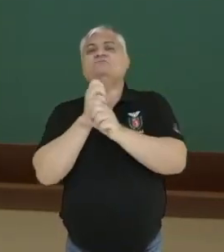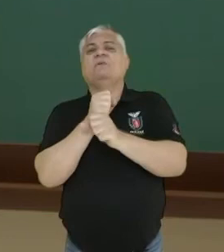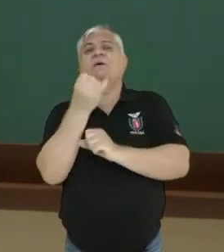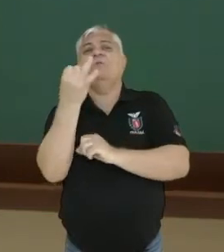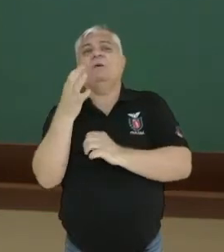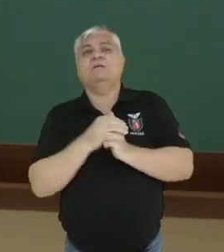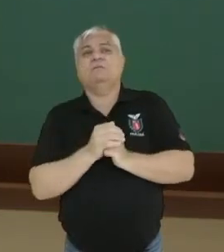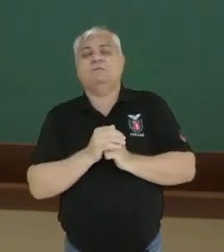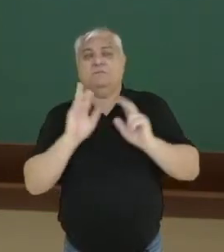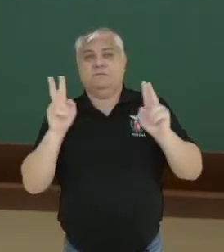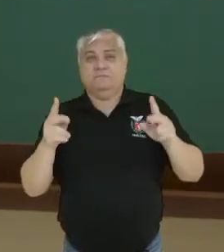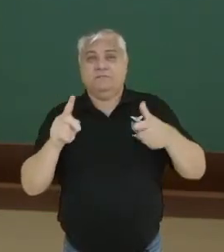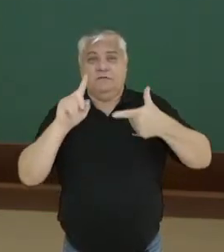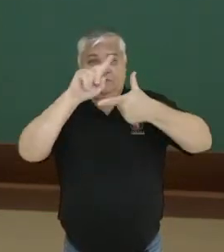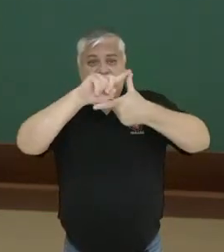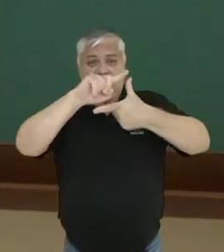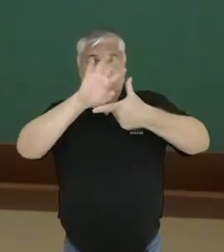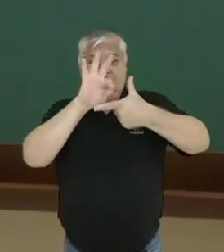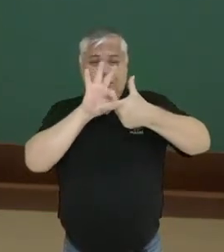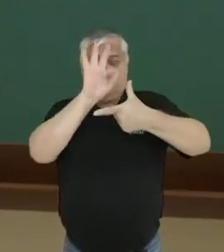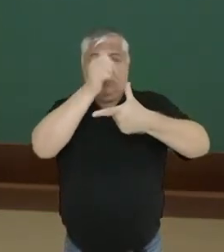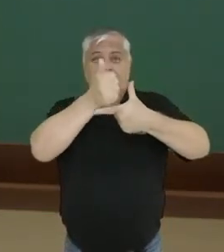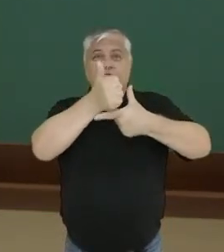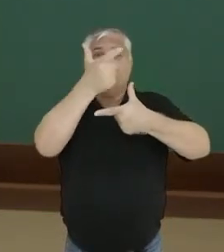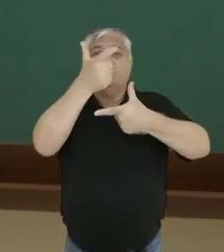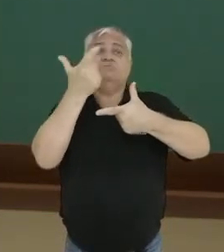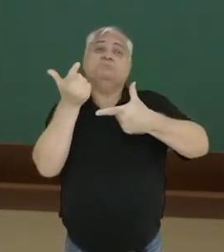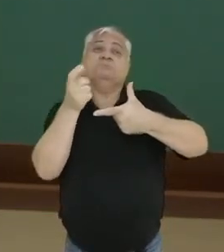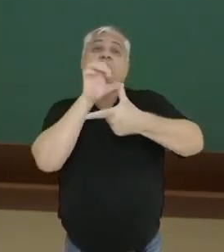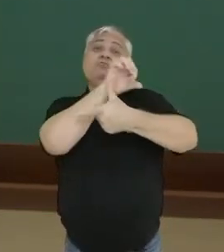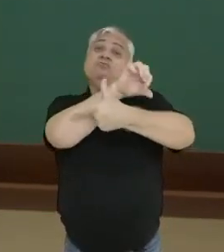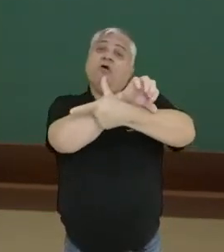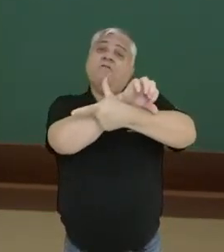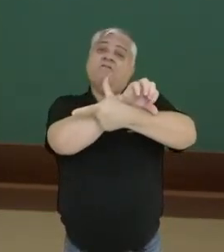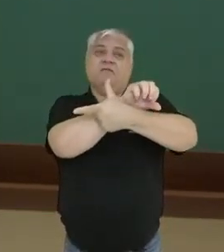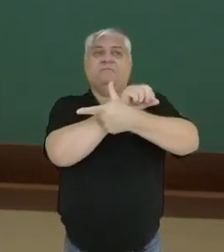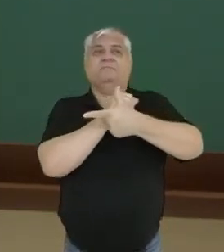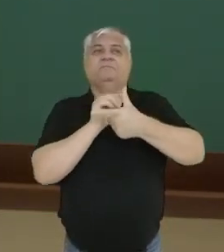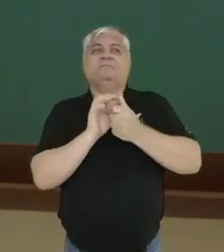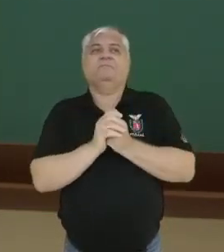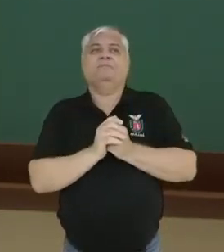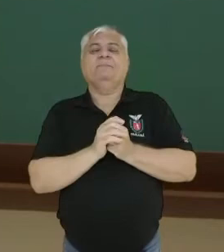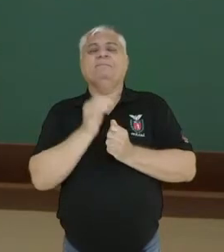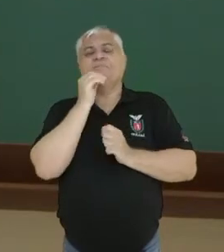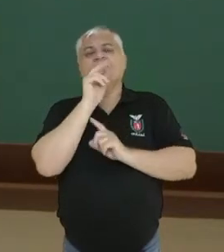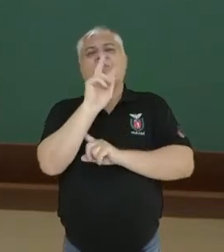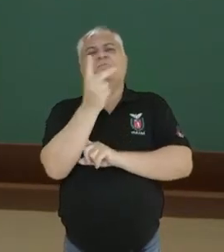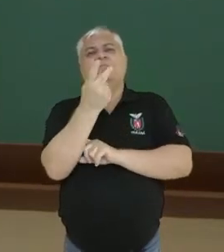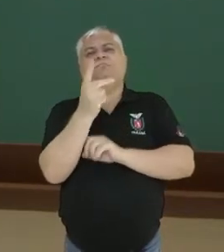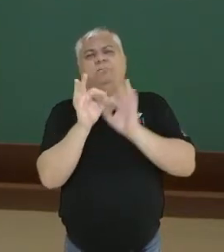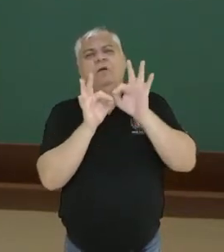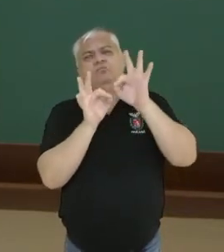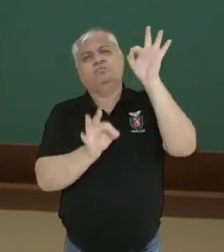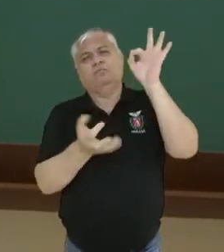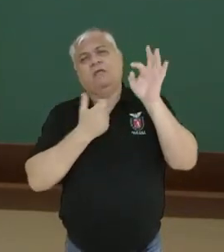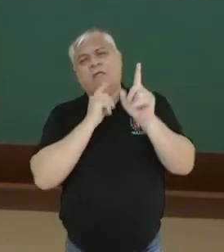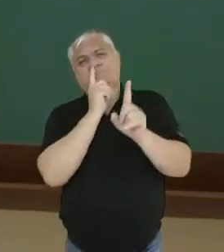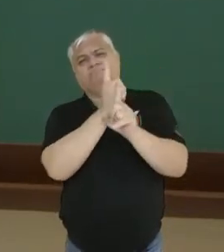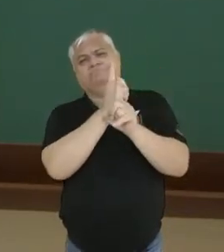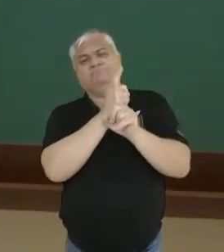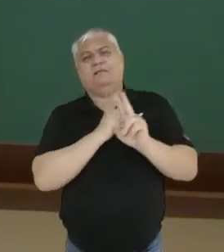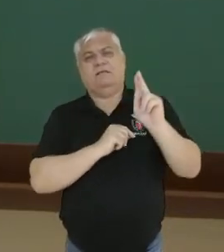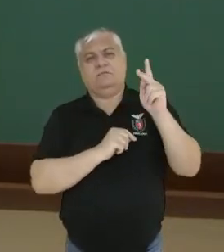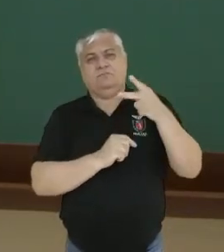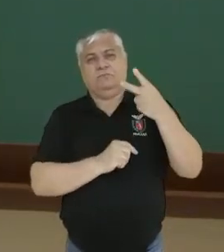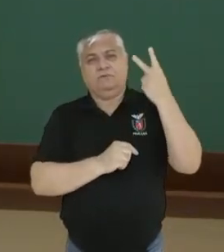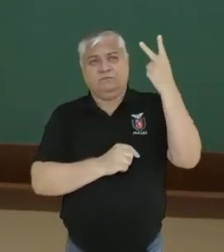triângulo retângulo, altura 12 e uma das projeções mede 9. Então eu vou atrás da fórmula da altura lá, né? Porque eu tenho altura, tenho